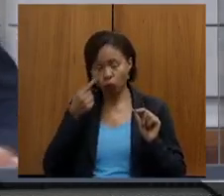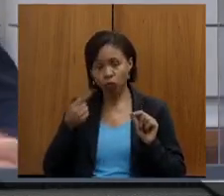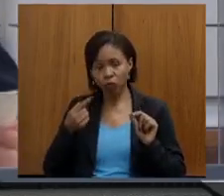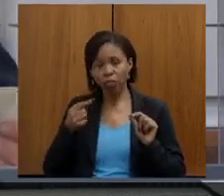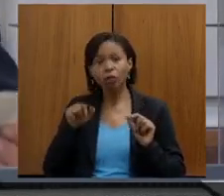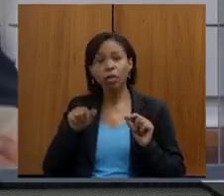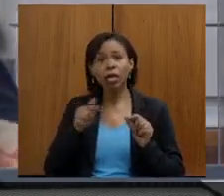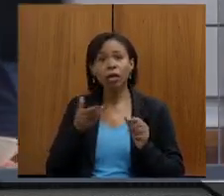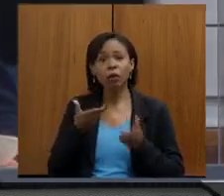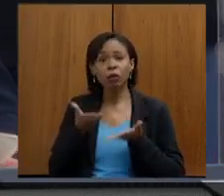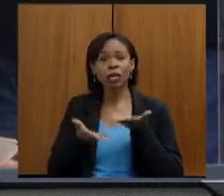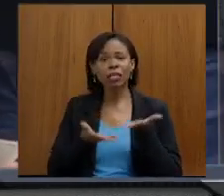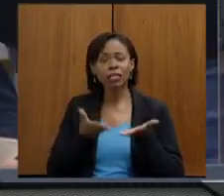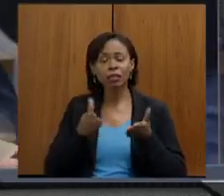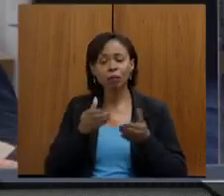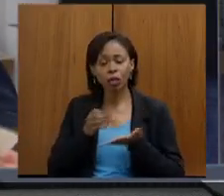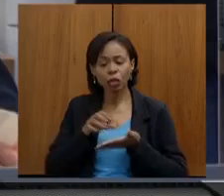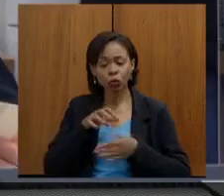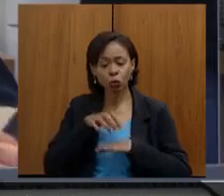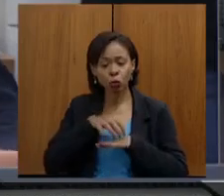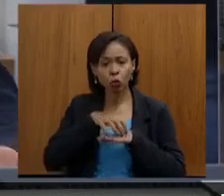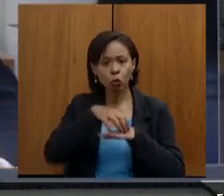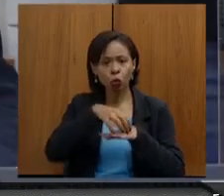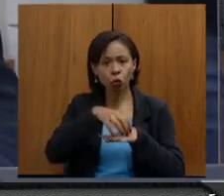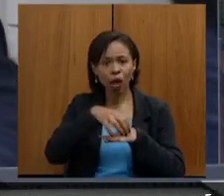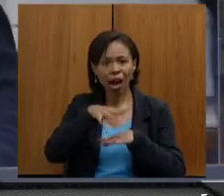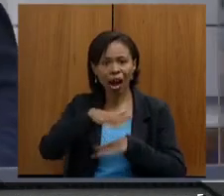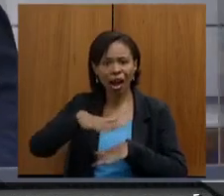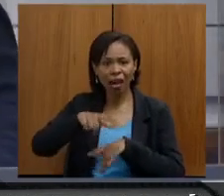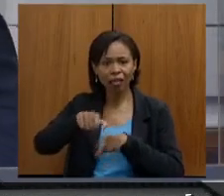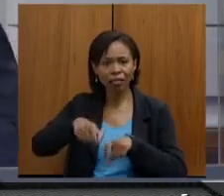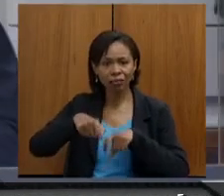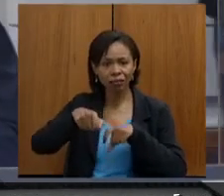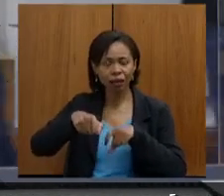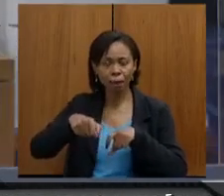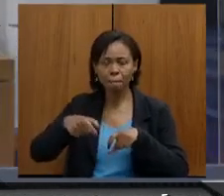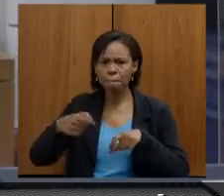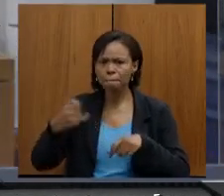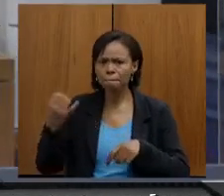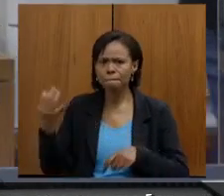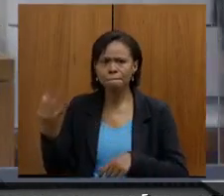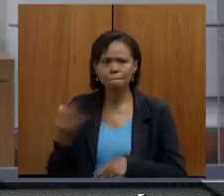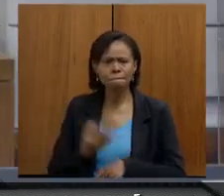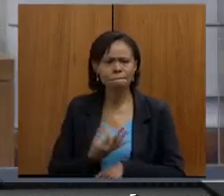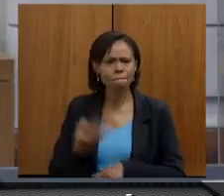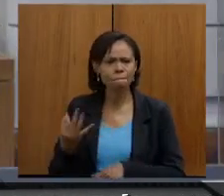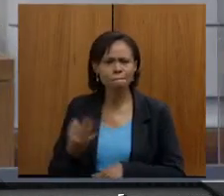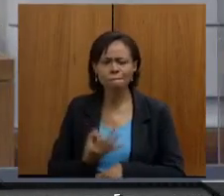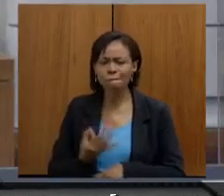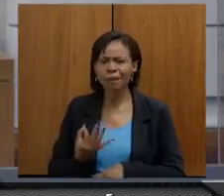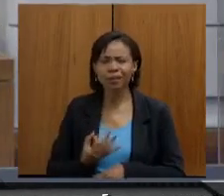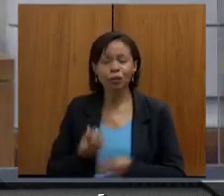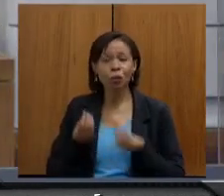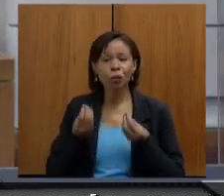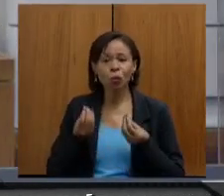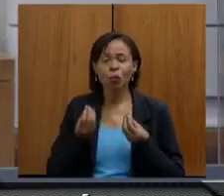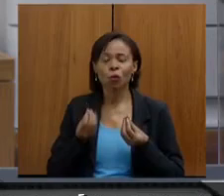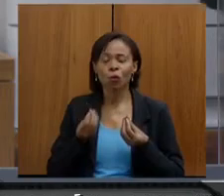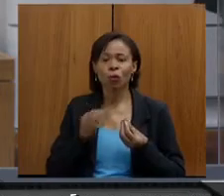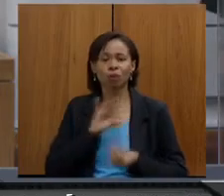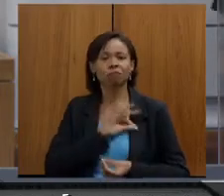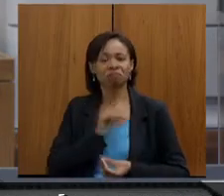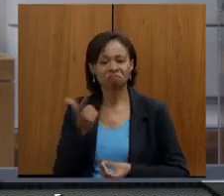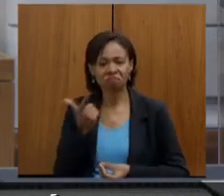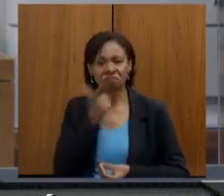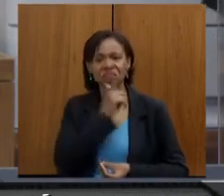o atendimento Rural sensacional né não sabia que a polícia aguenta ver se tá desse tamanho da